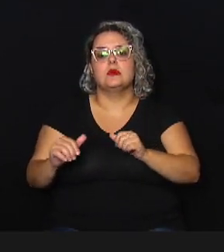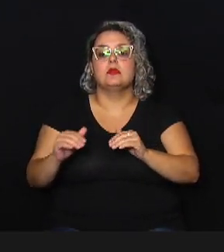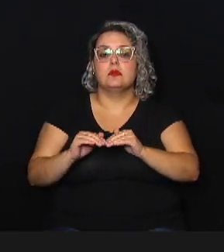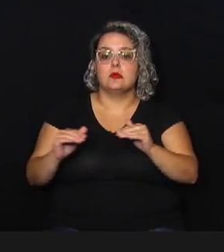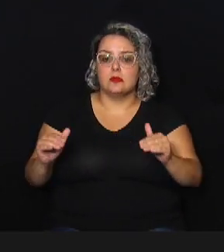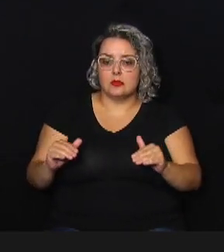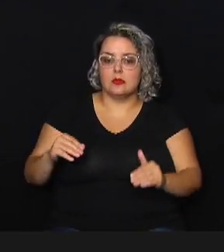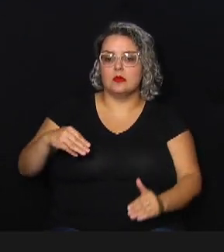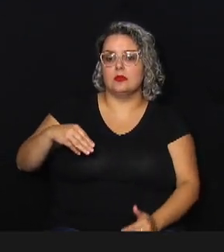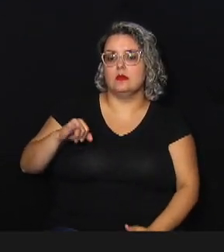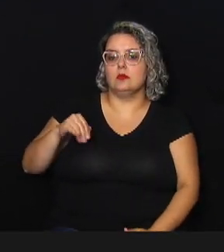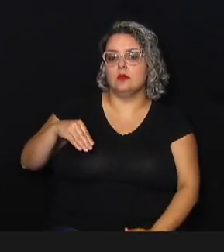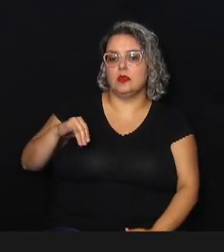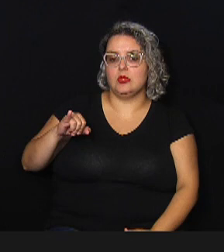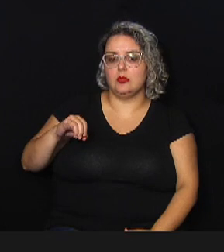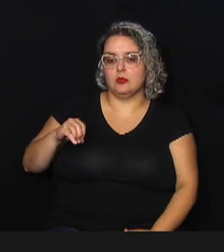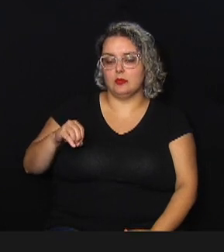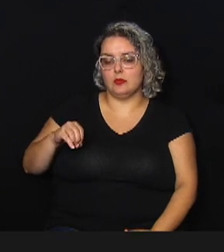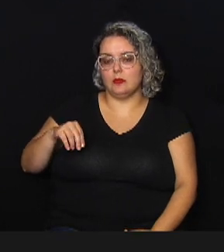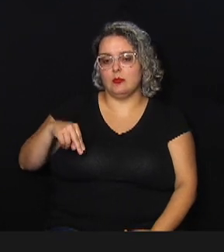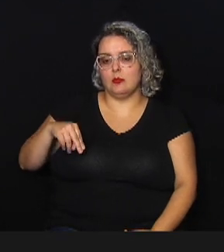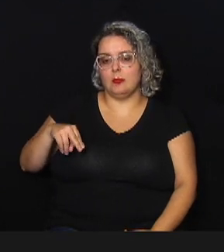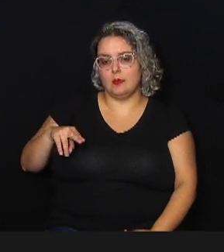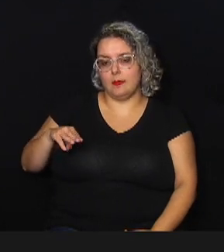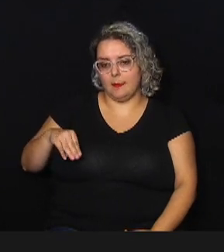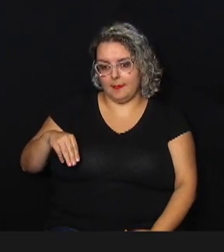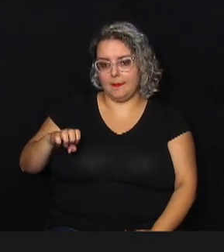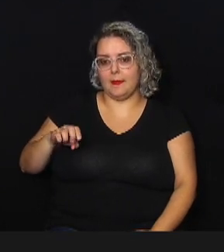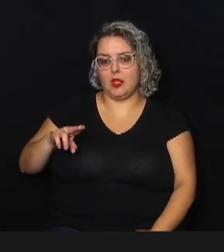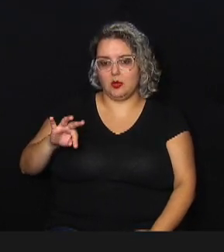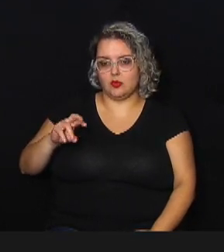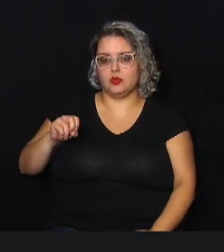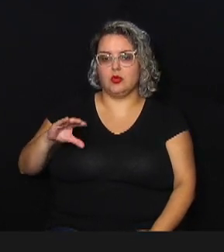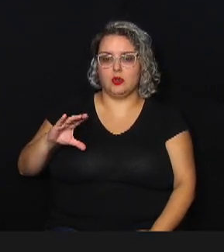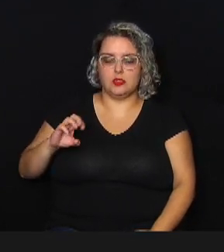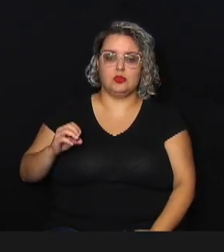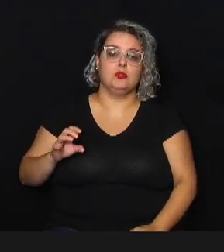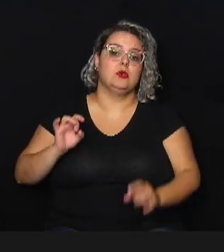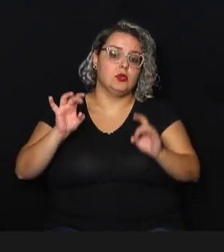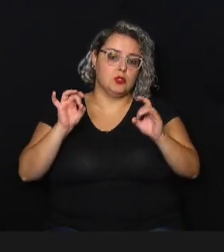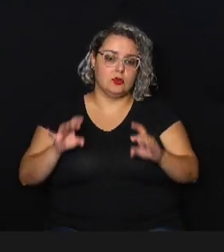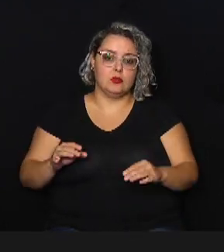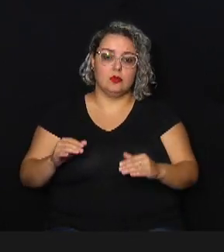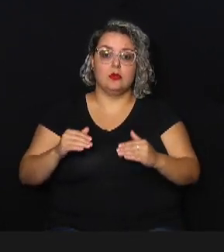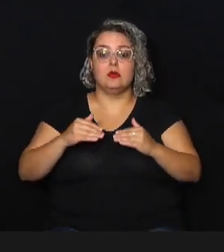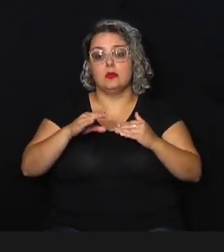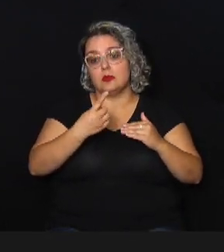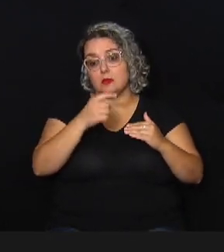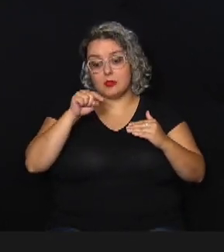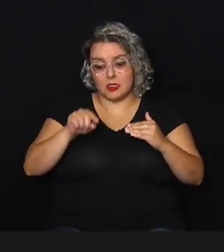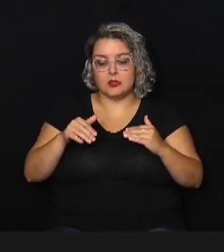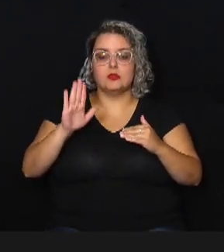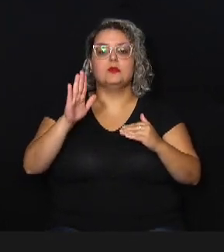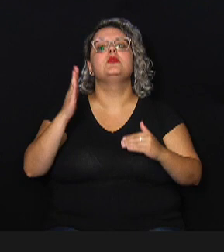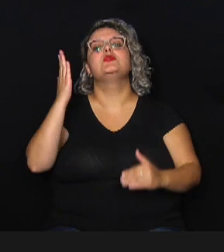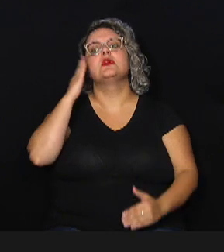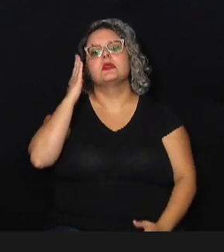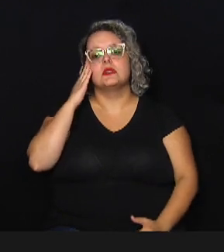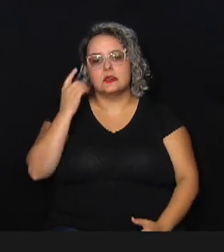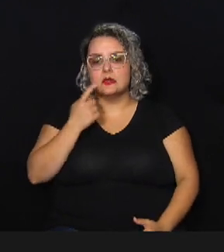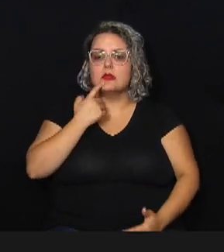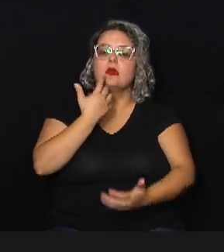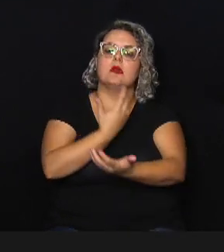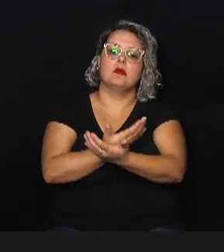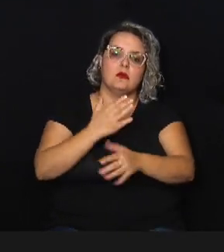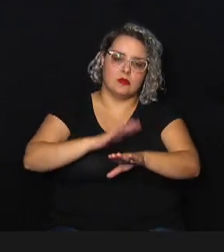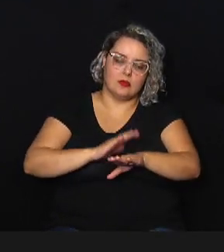1000 neutrófilos, que é um leucócito específico. Então deu mais de 1000 neutrófilos, a gente sabe que a medula está voltando a